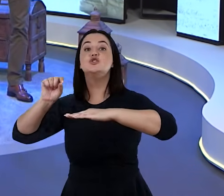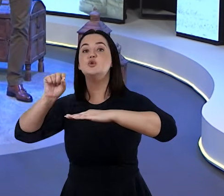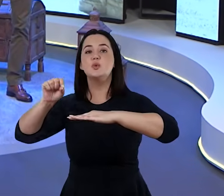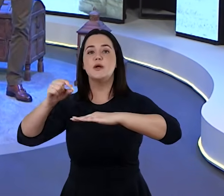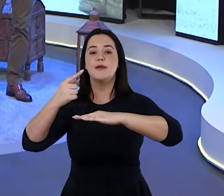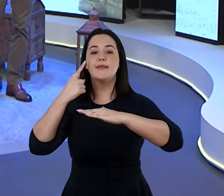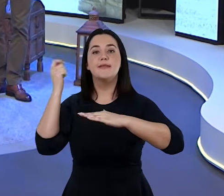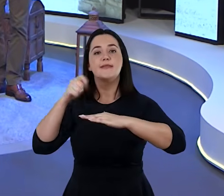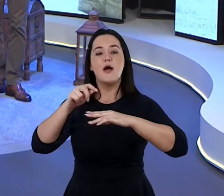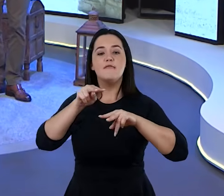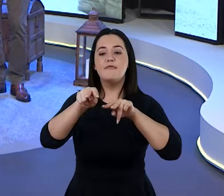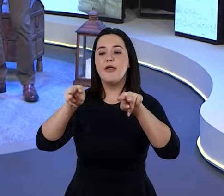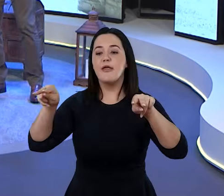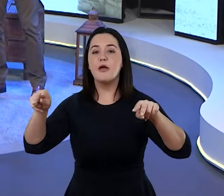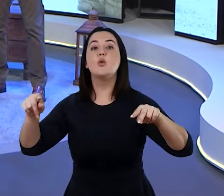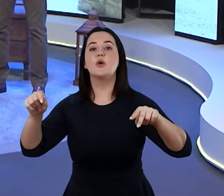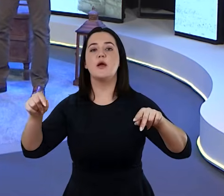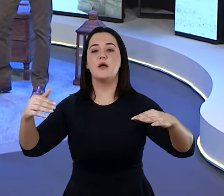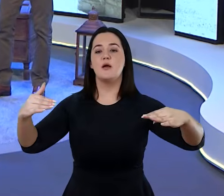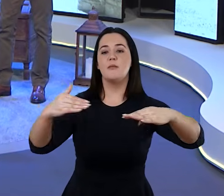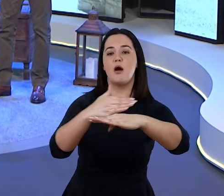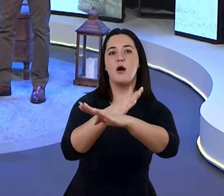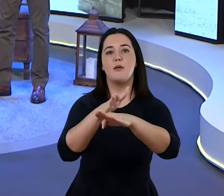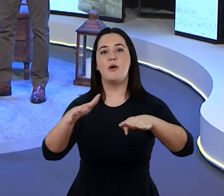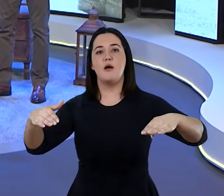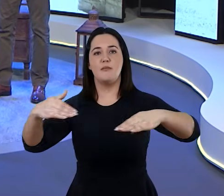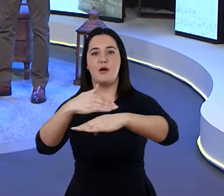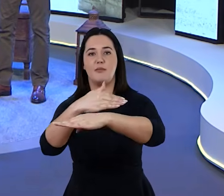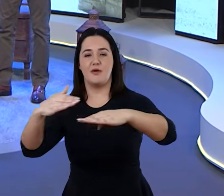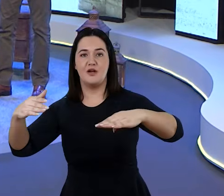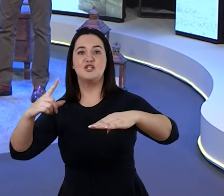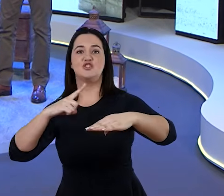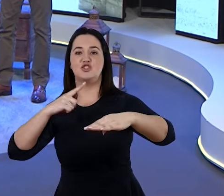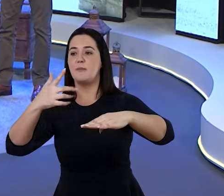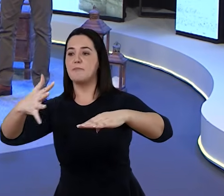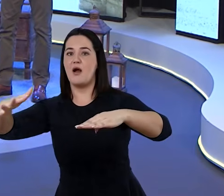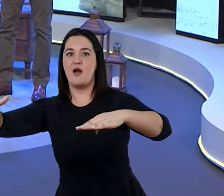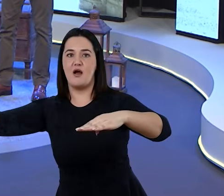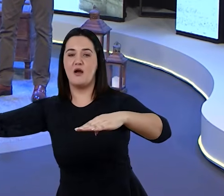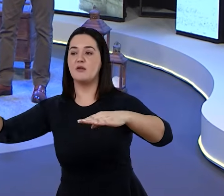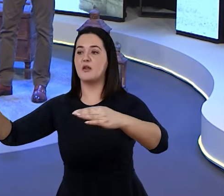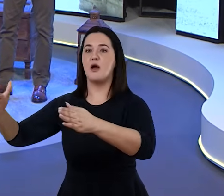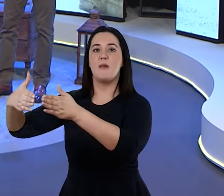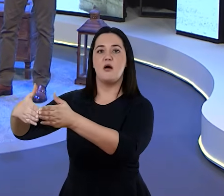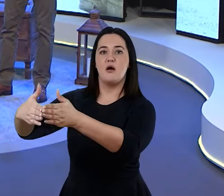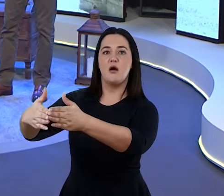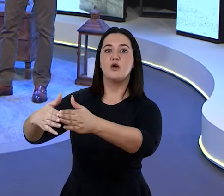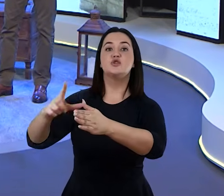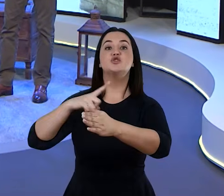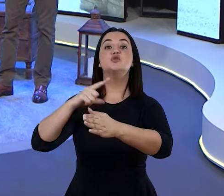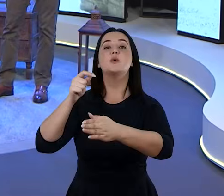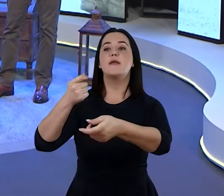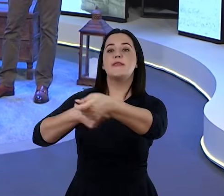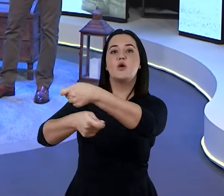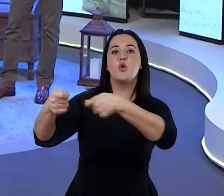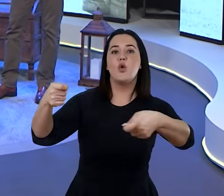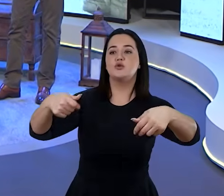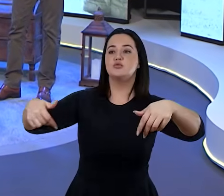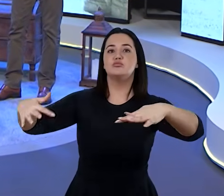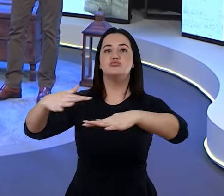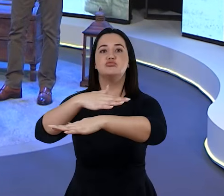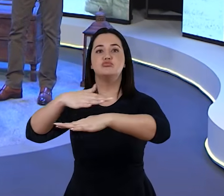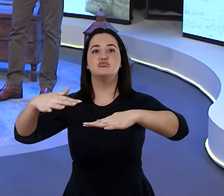tráfego leste-oeste que vinha através do vale e também o tráfego que vinha do norte para o sul, numa rota diagonal, ou seja,